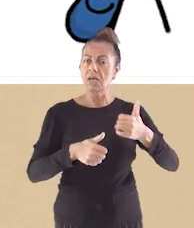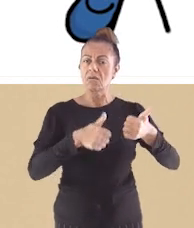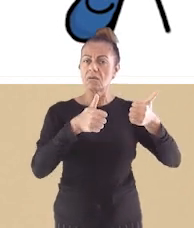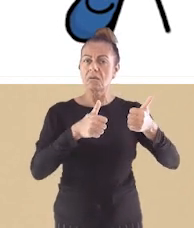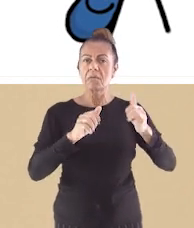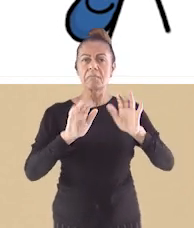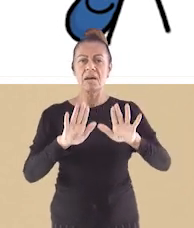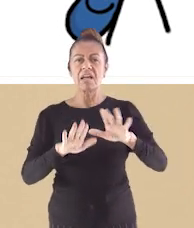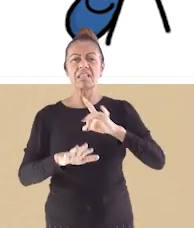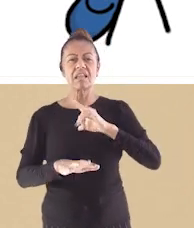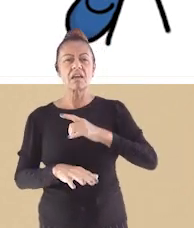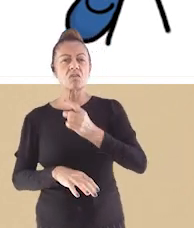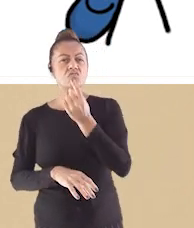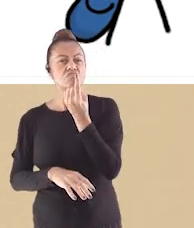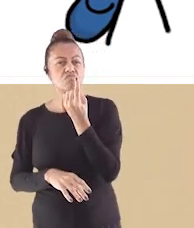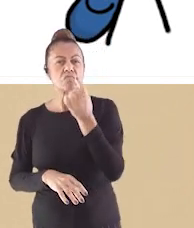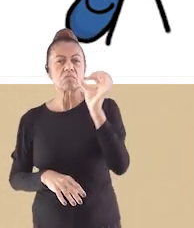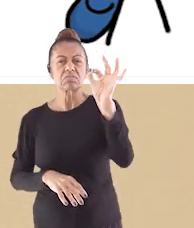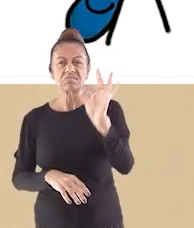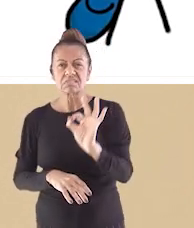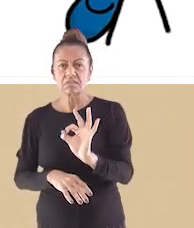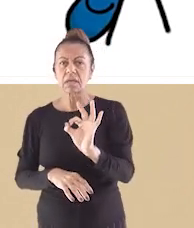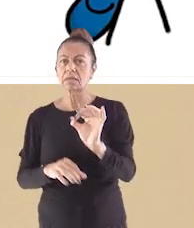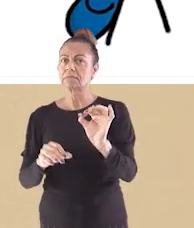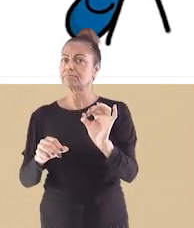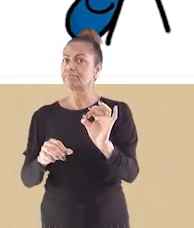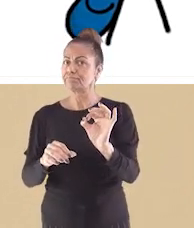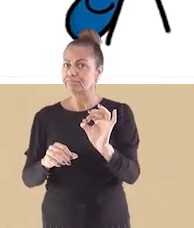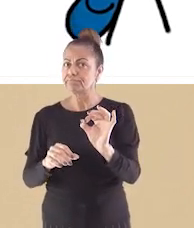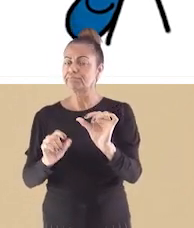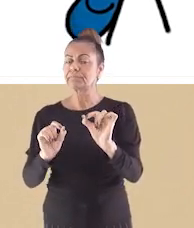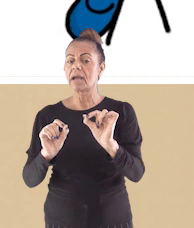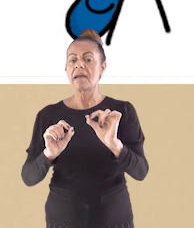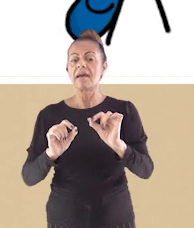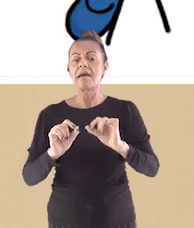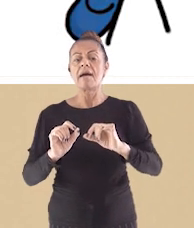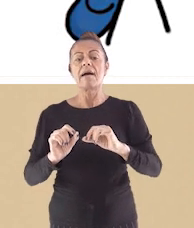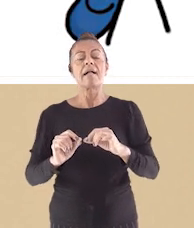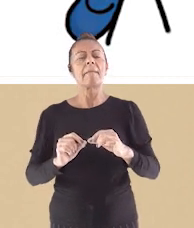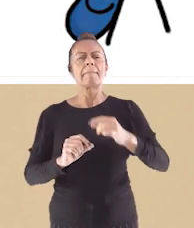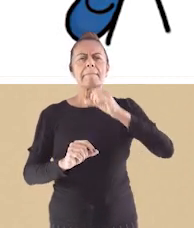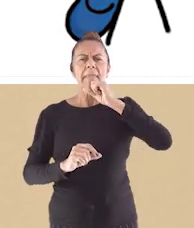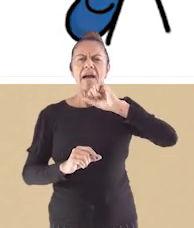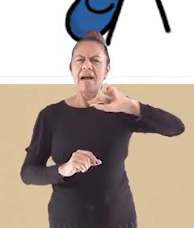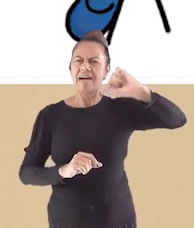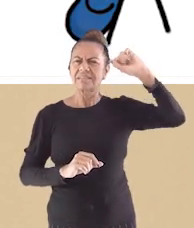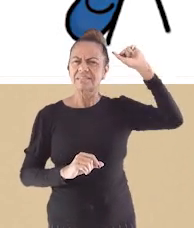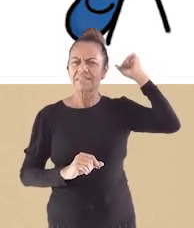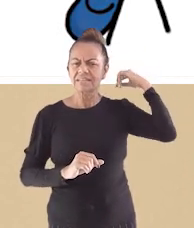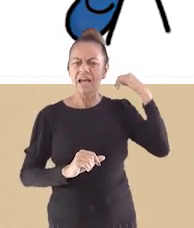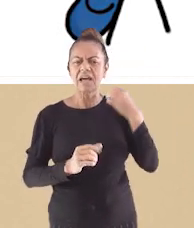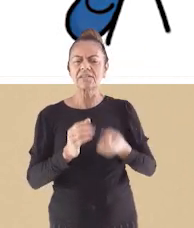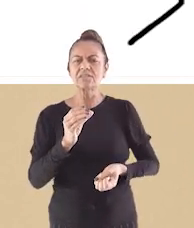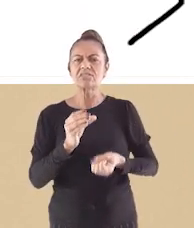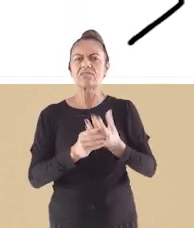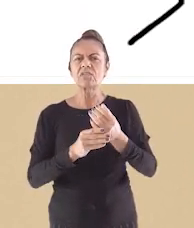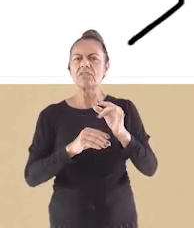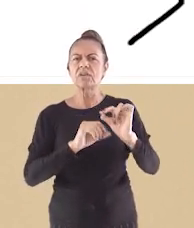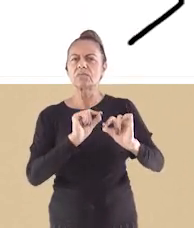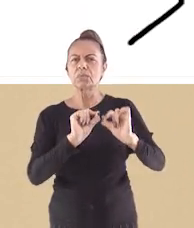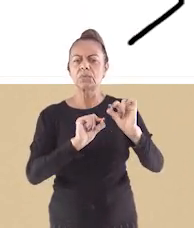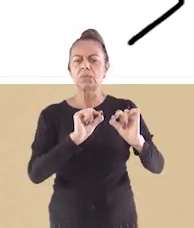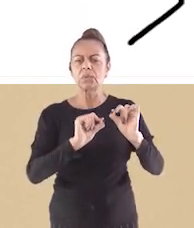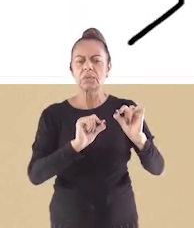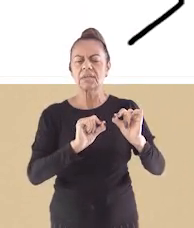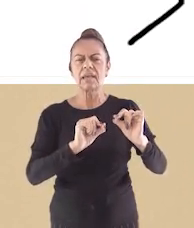nossos ancestrais e os ancestrais de vários outros mamíferos e aves desenvolveram uma repulsa natural para qualquer coisa que possa abrigar germes desagradáveis. Em geral,